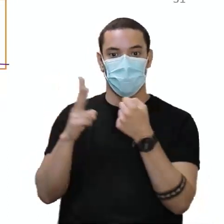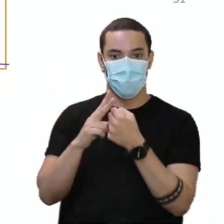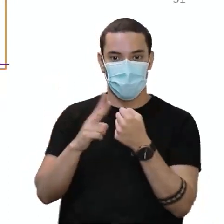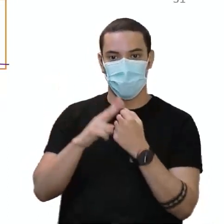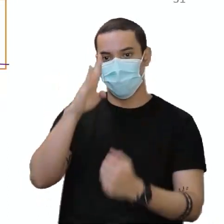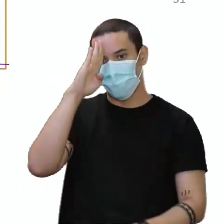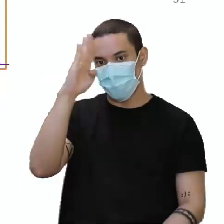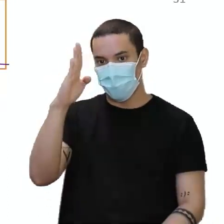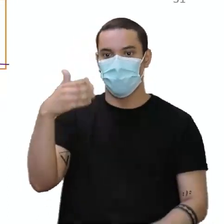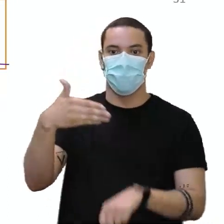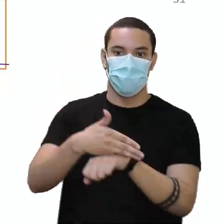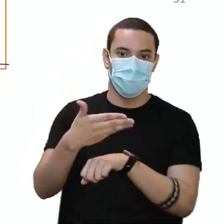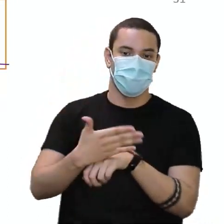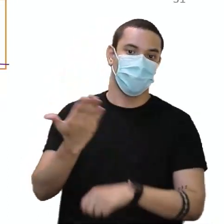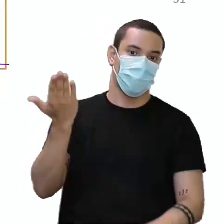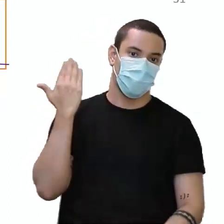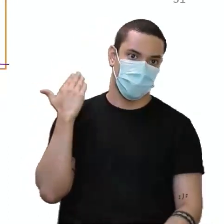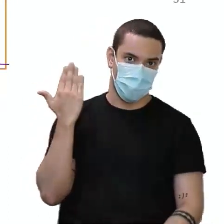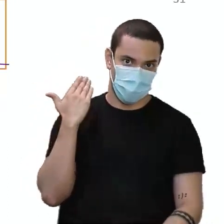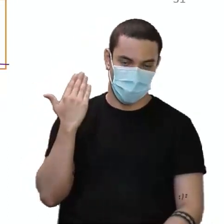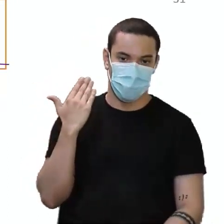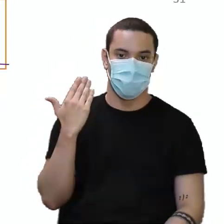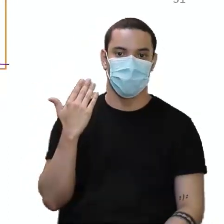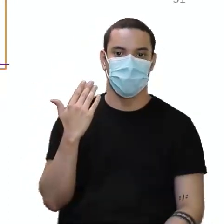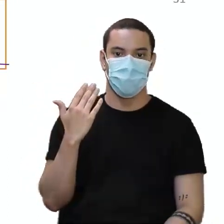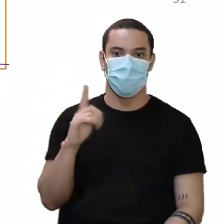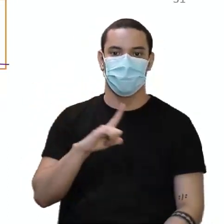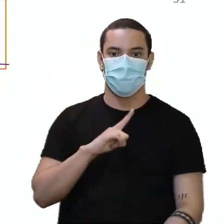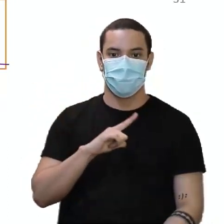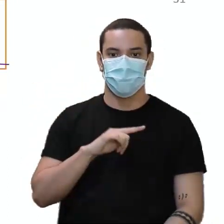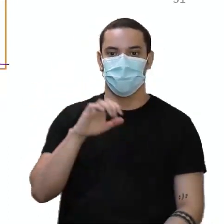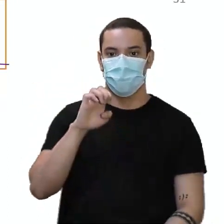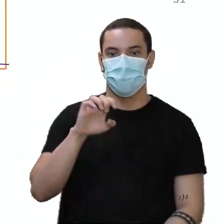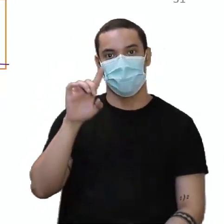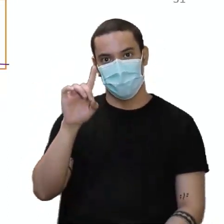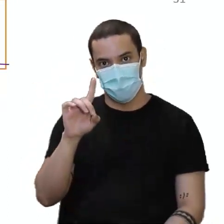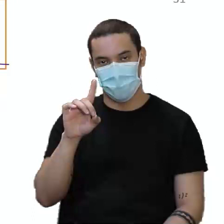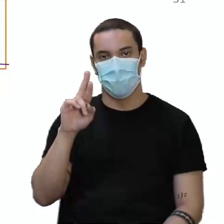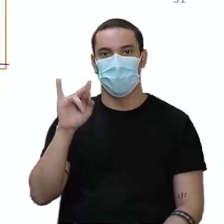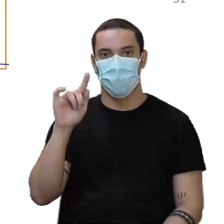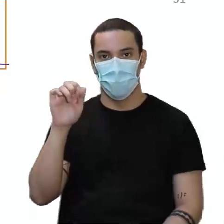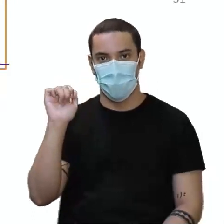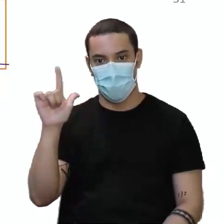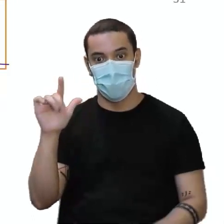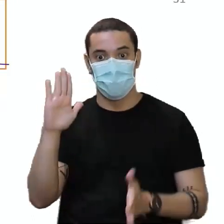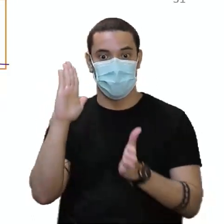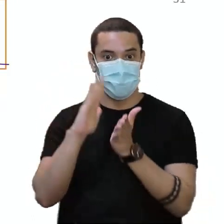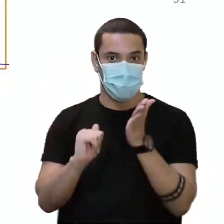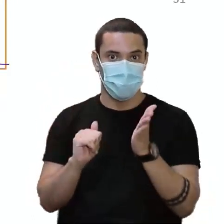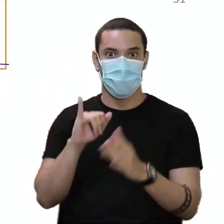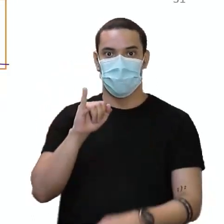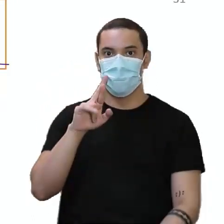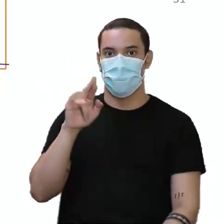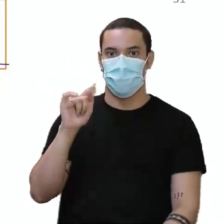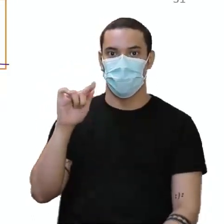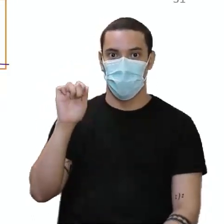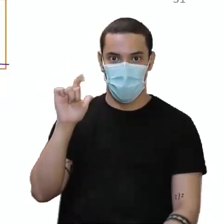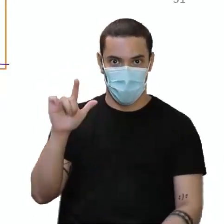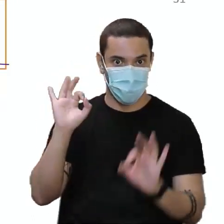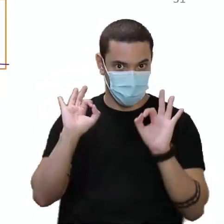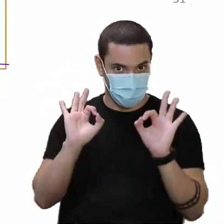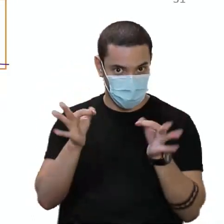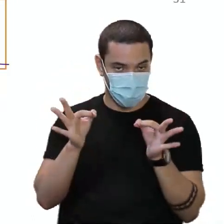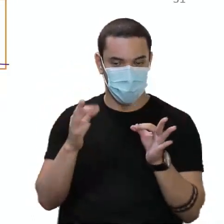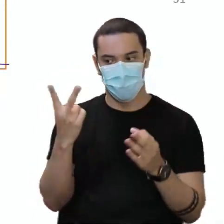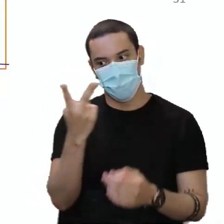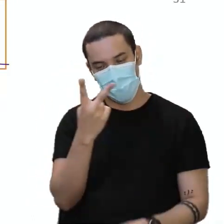passado, lembrando que tem o participio passado com ED, que é o regular, e o sem o ED, que é o irregular, tudo bem? E